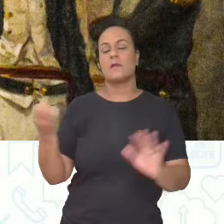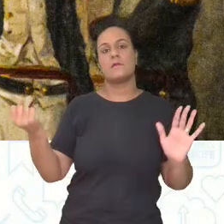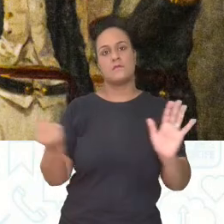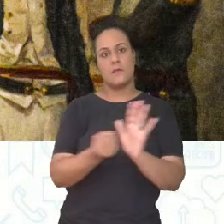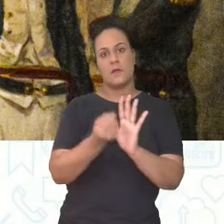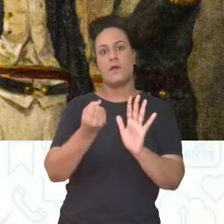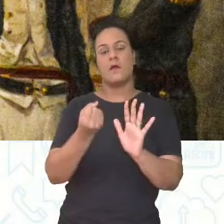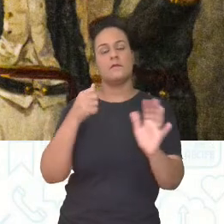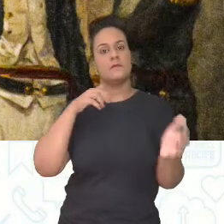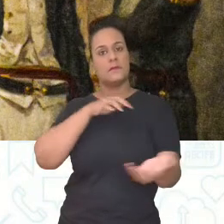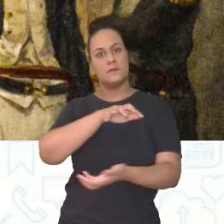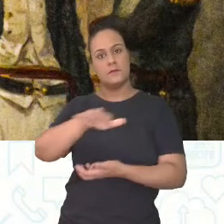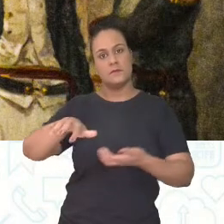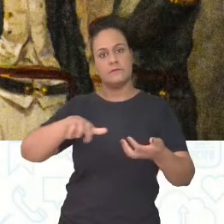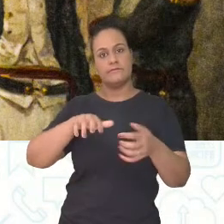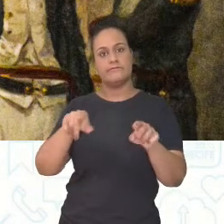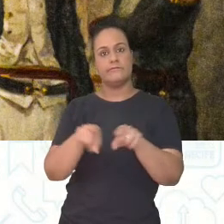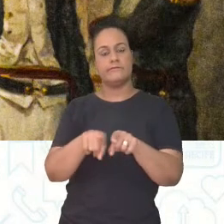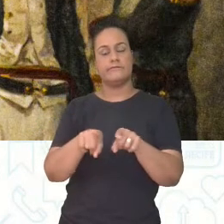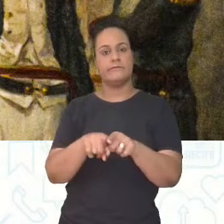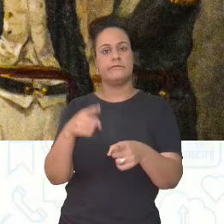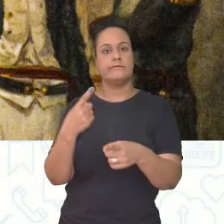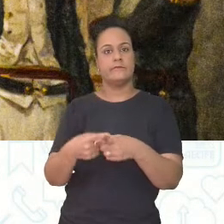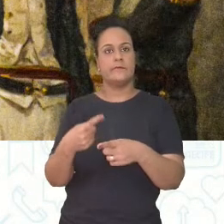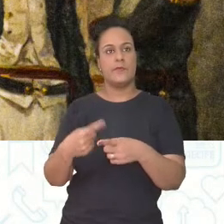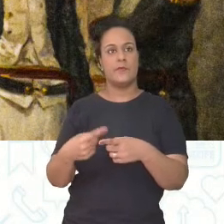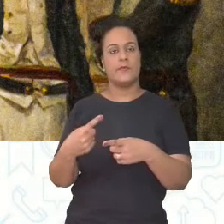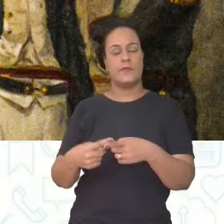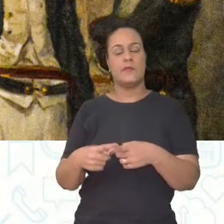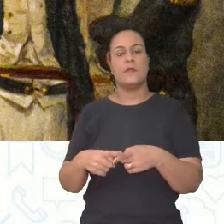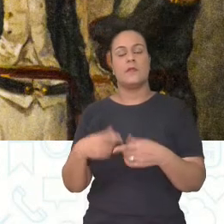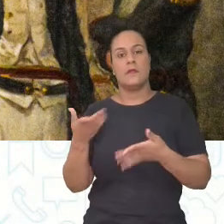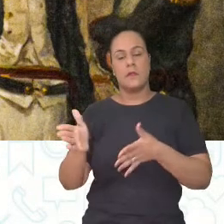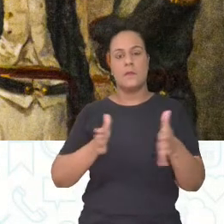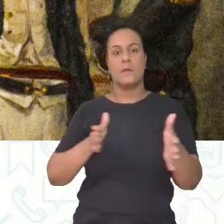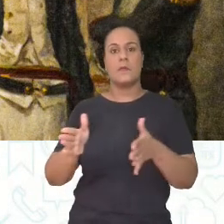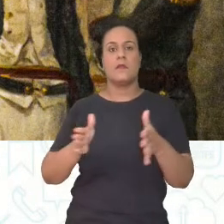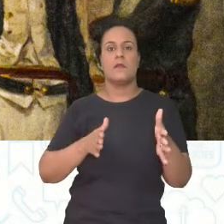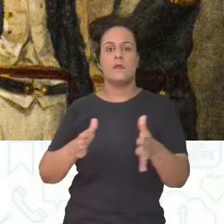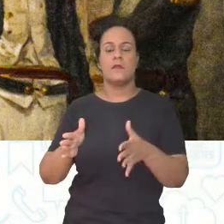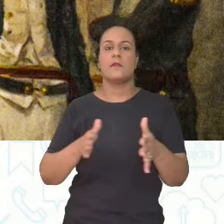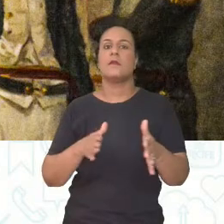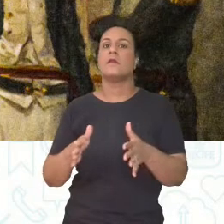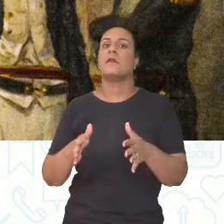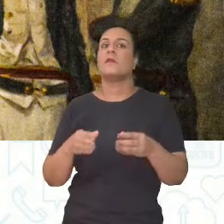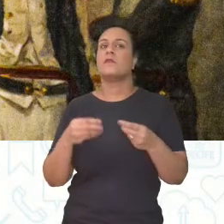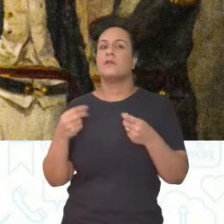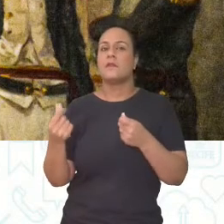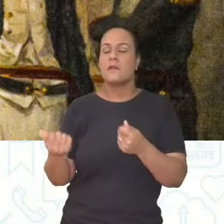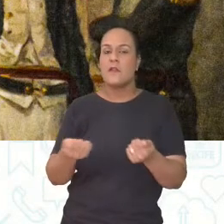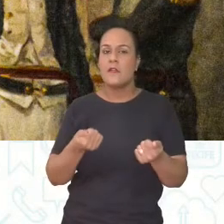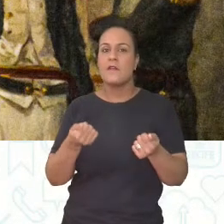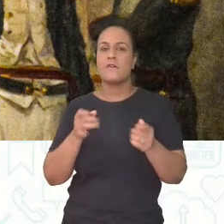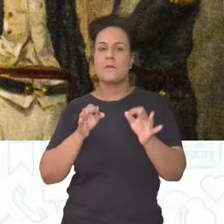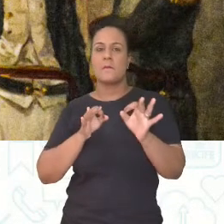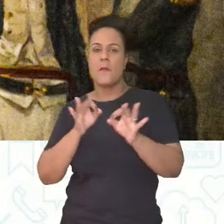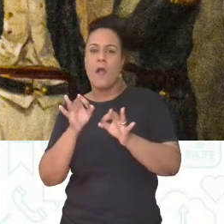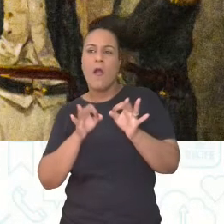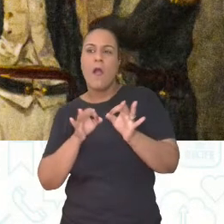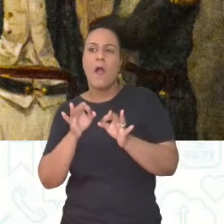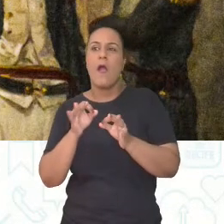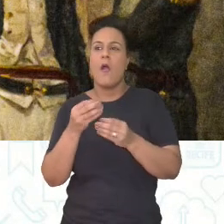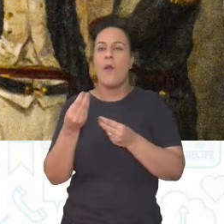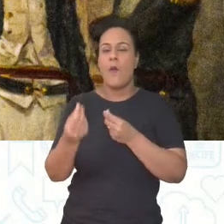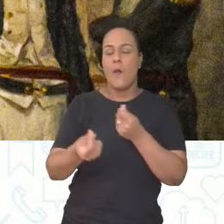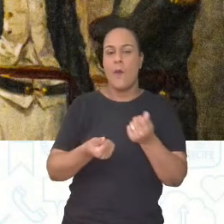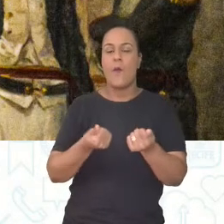e essa revolução, porque ela passou do período ali de conspiração, né? De só como foi